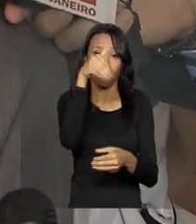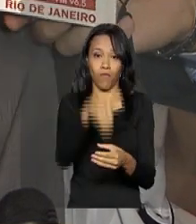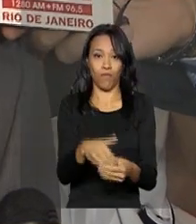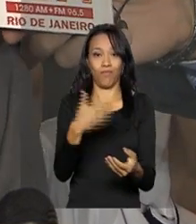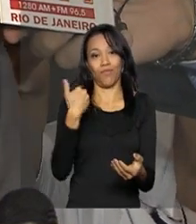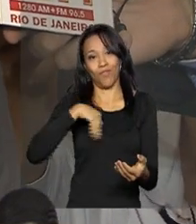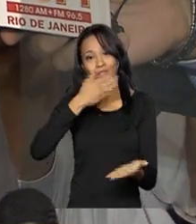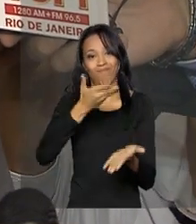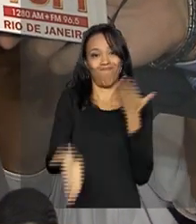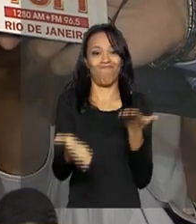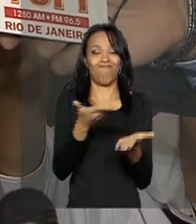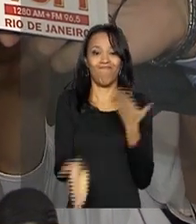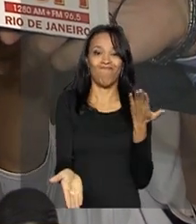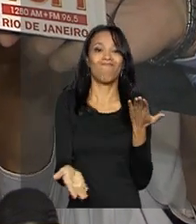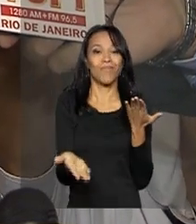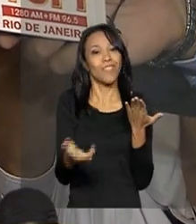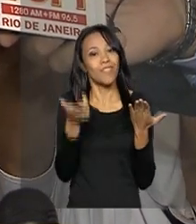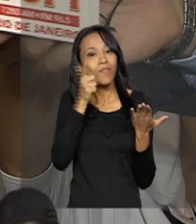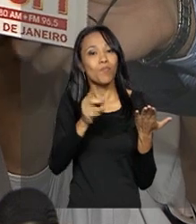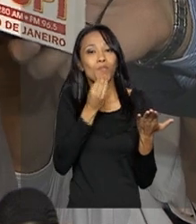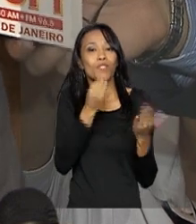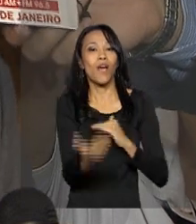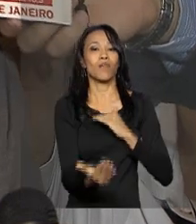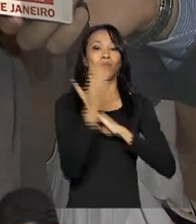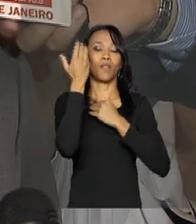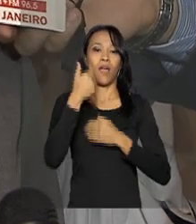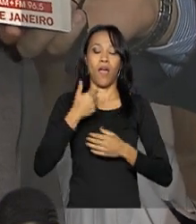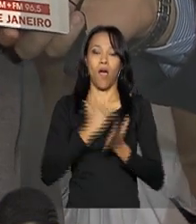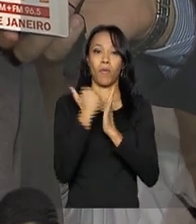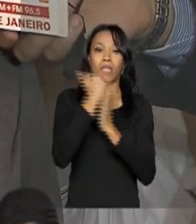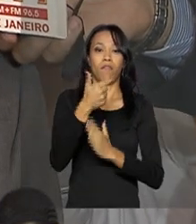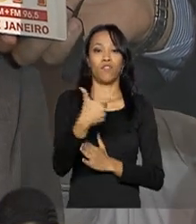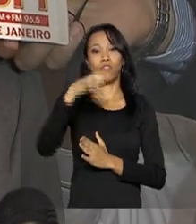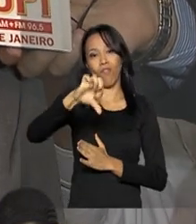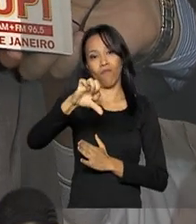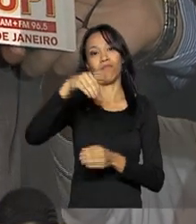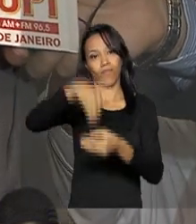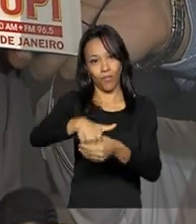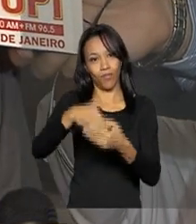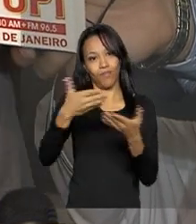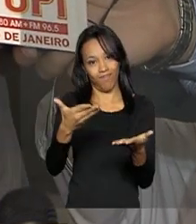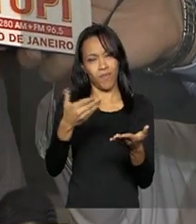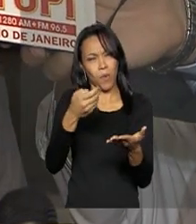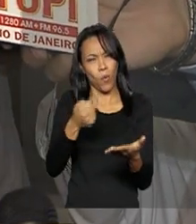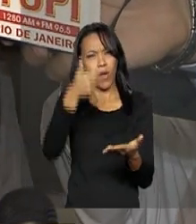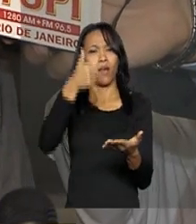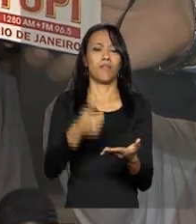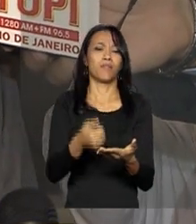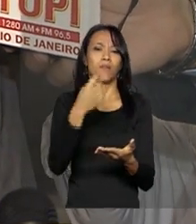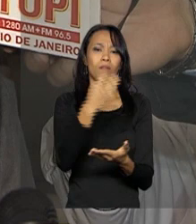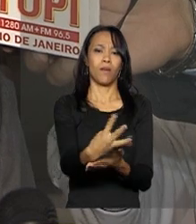assim inequívocos que nos levariam a 29 votos e portanto perto de